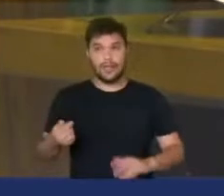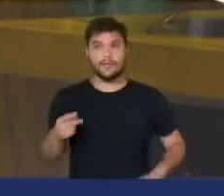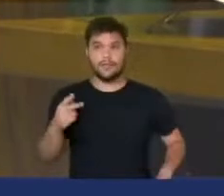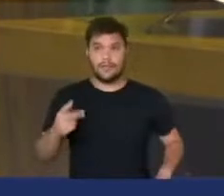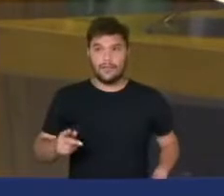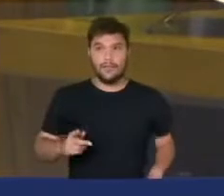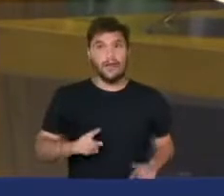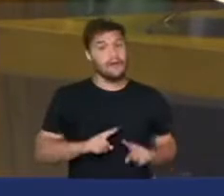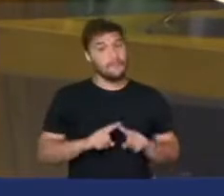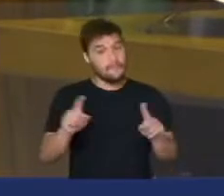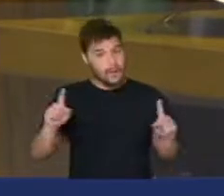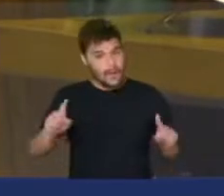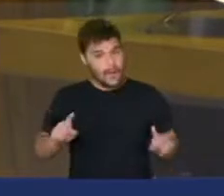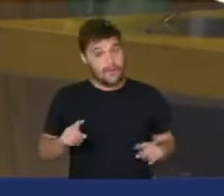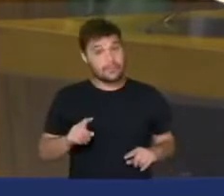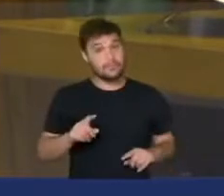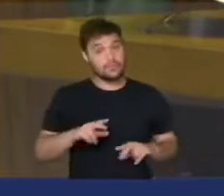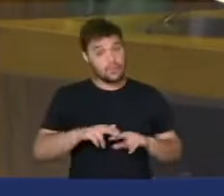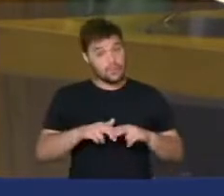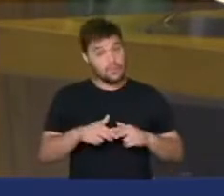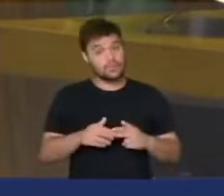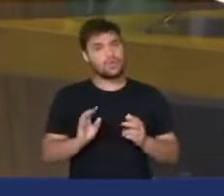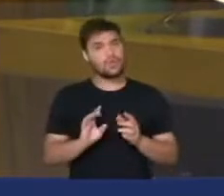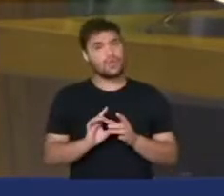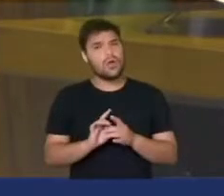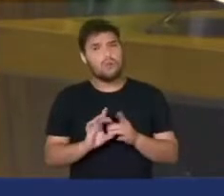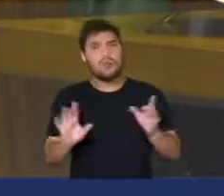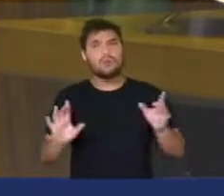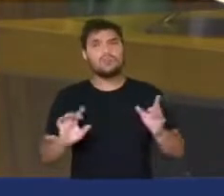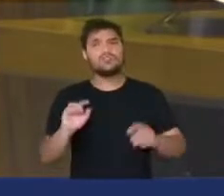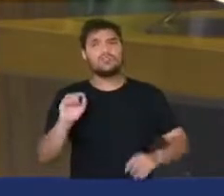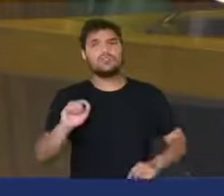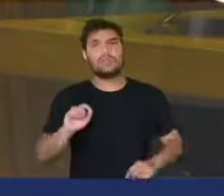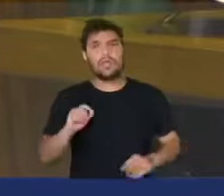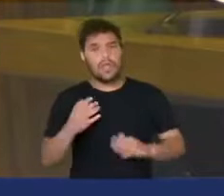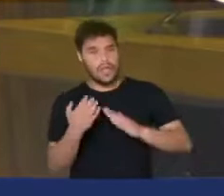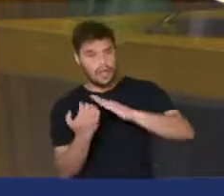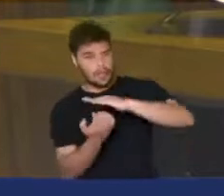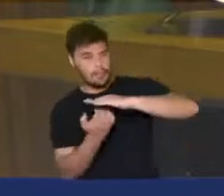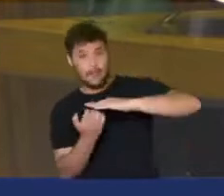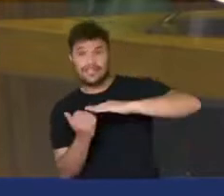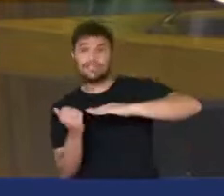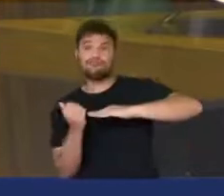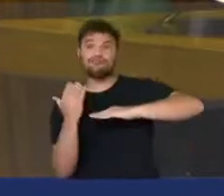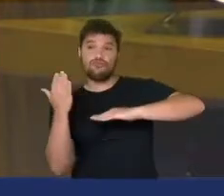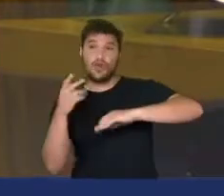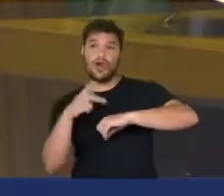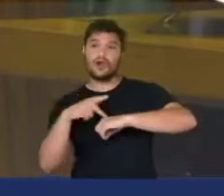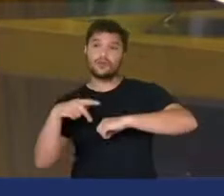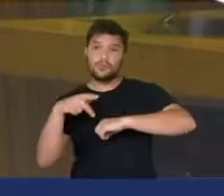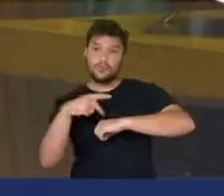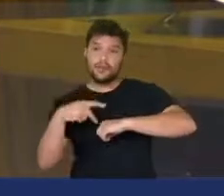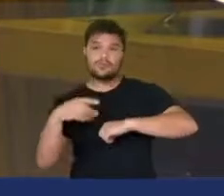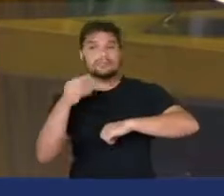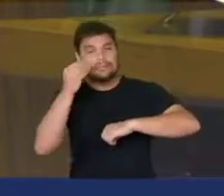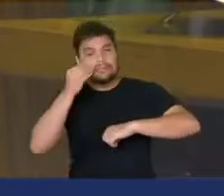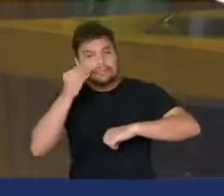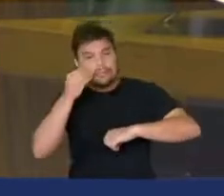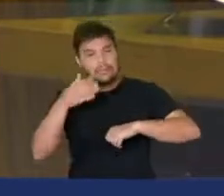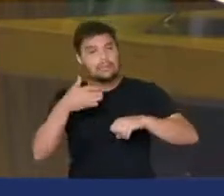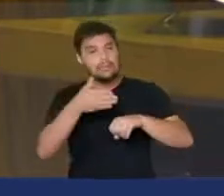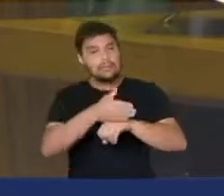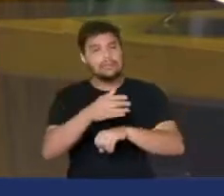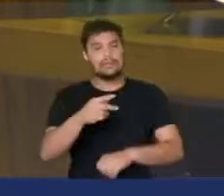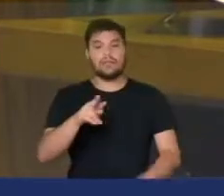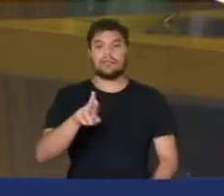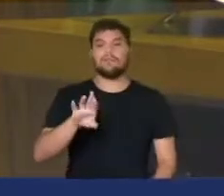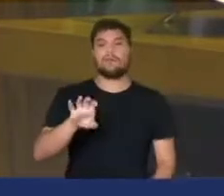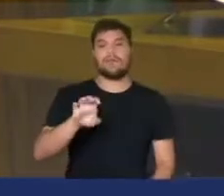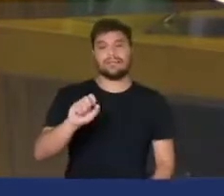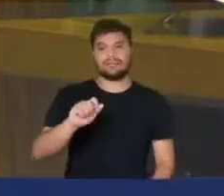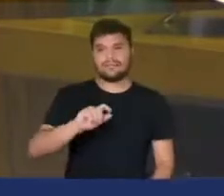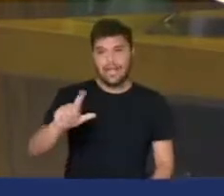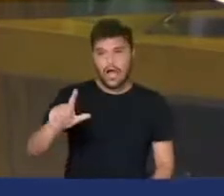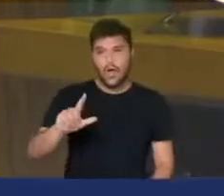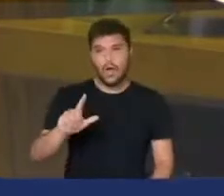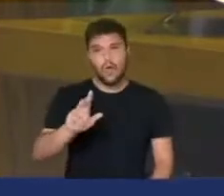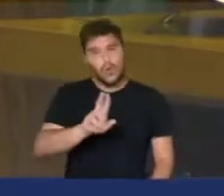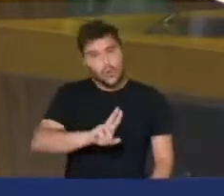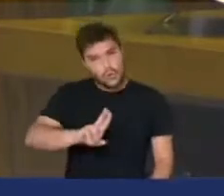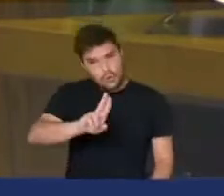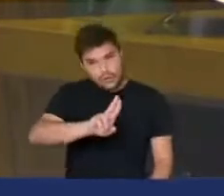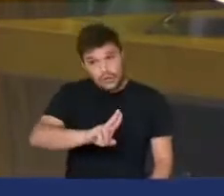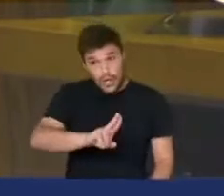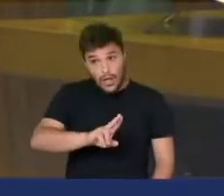forma, se permitiu que empresas multinacionais entrassem no pré-sal, como vem entrando, e agora